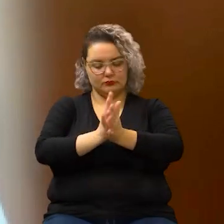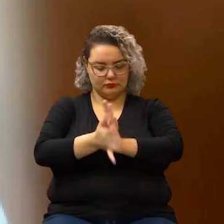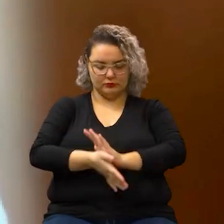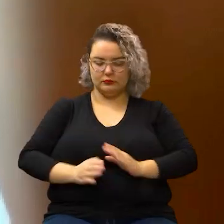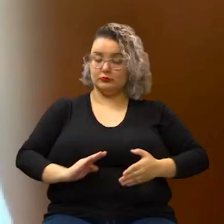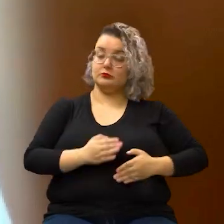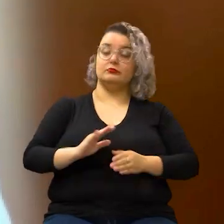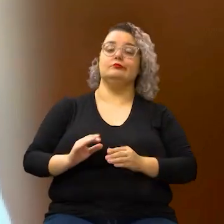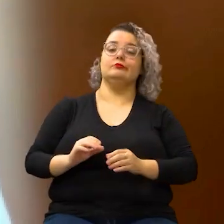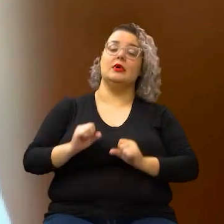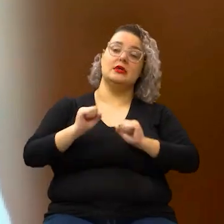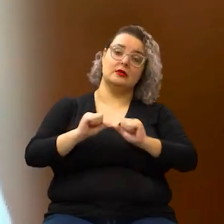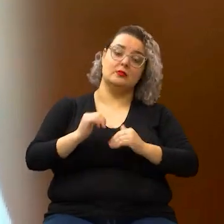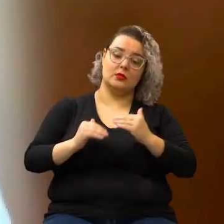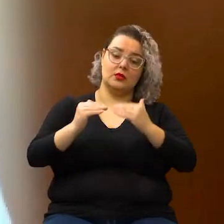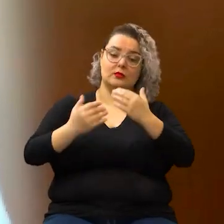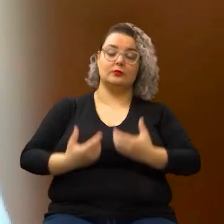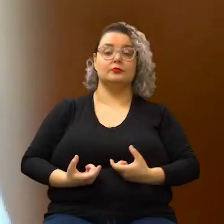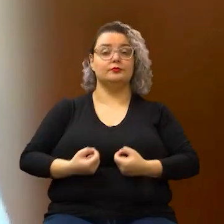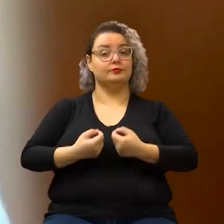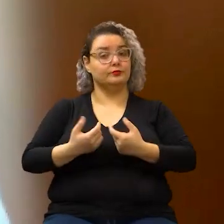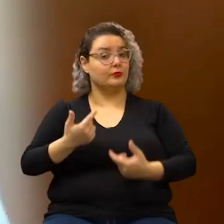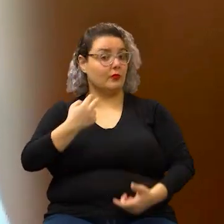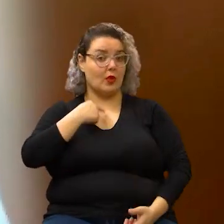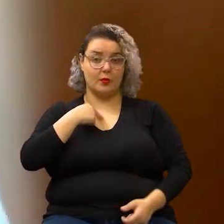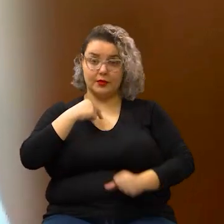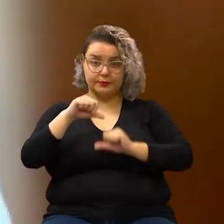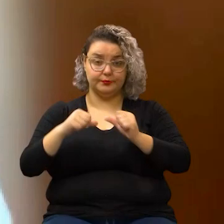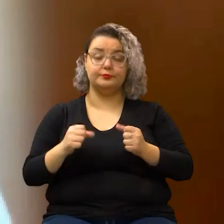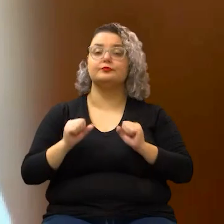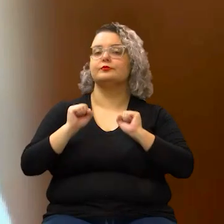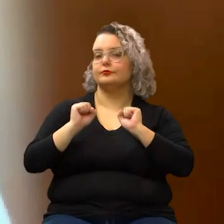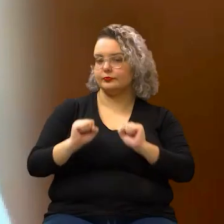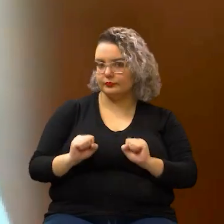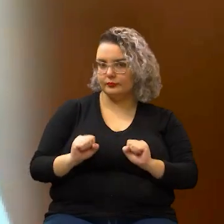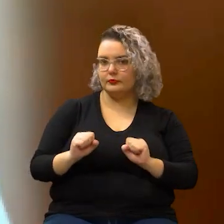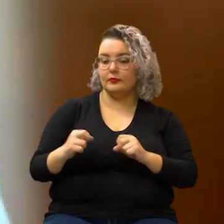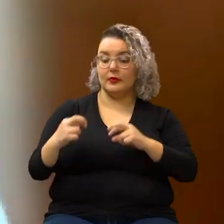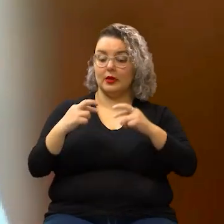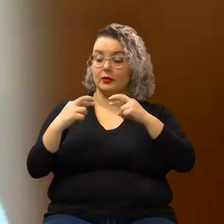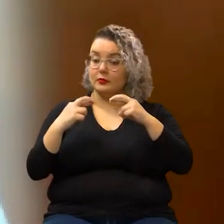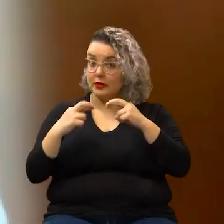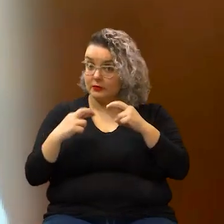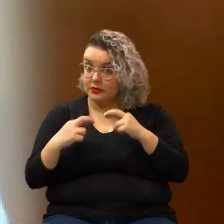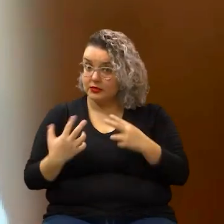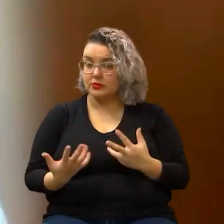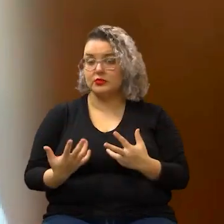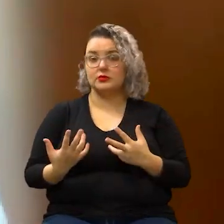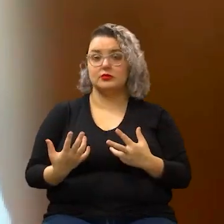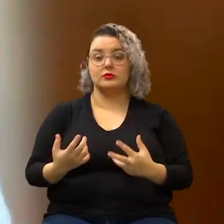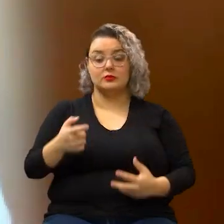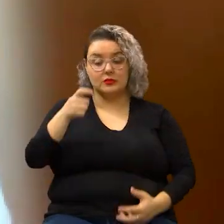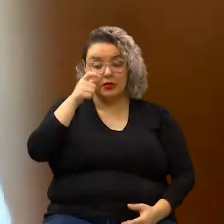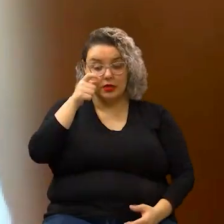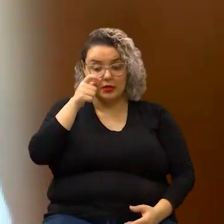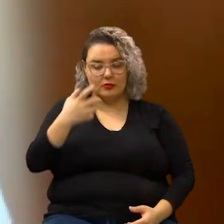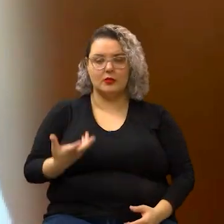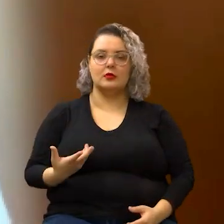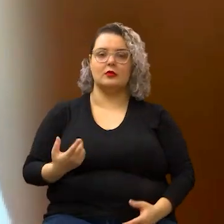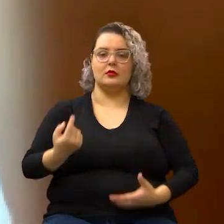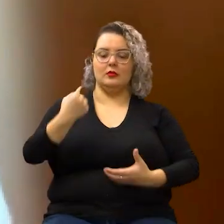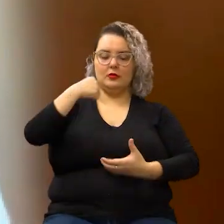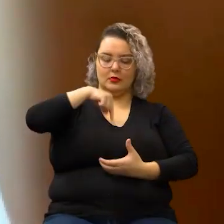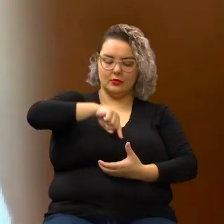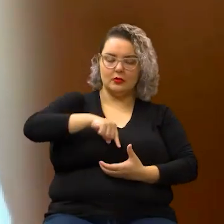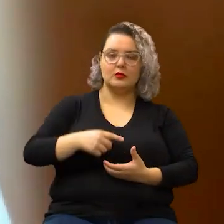a bactéria, essa possível evolução para o câncer gástrico. Mas a gente tem como fazer uma vigilância, ou seja,